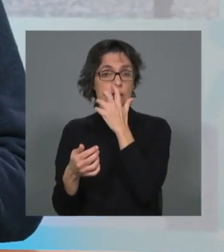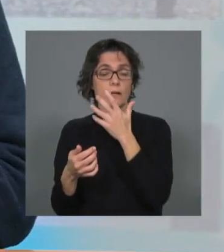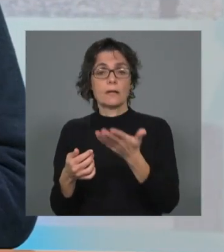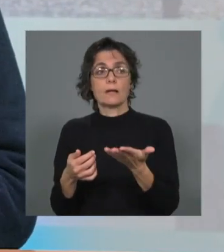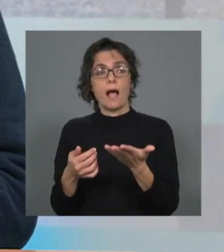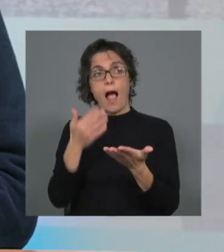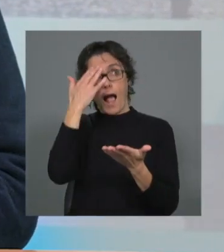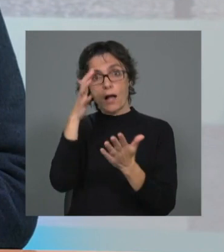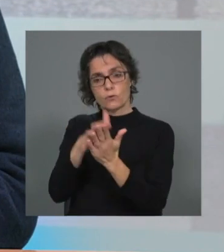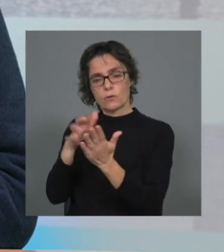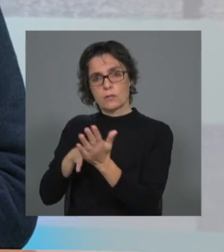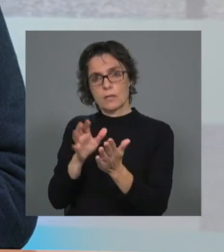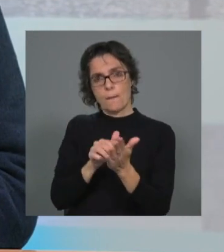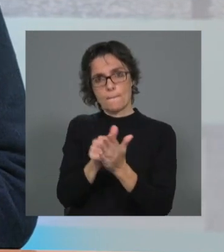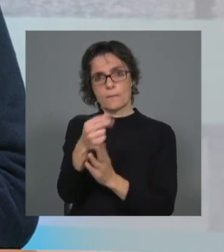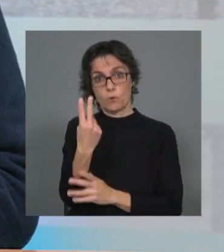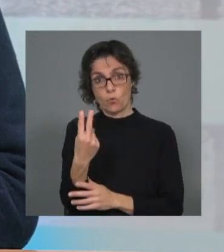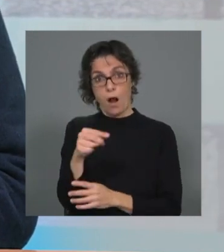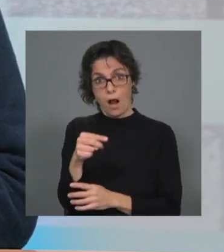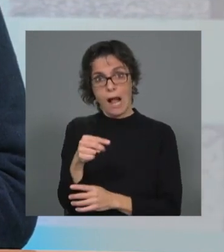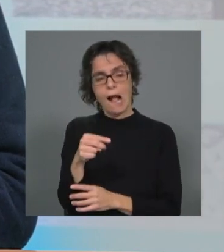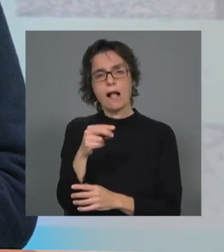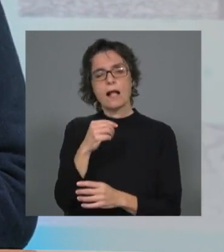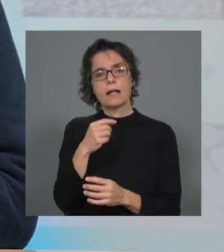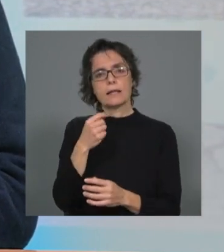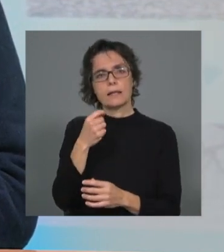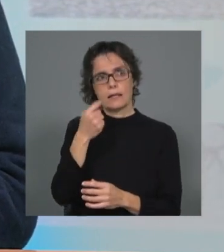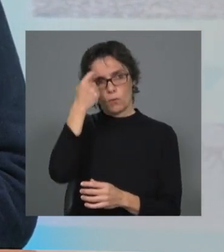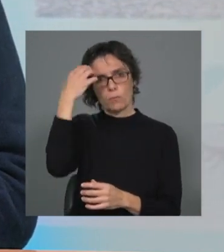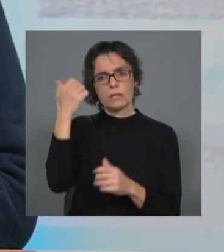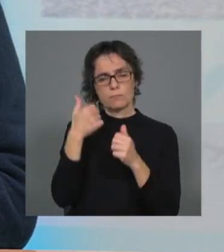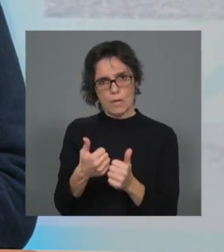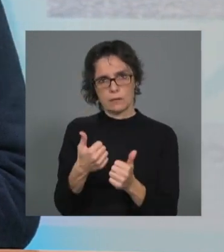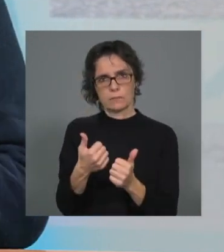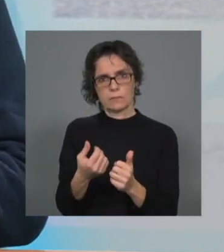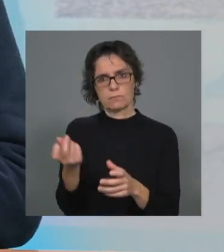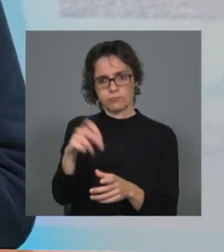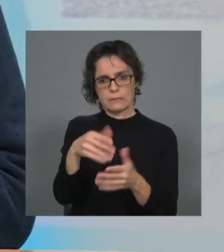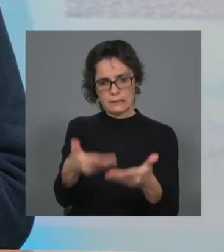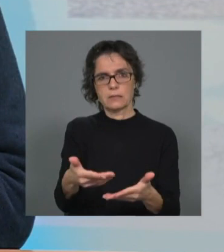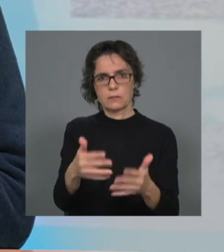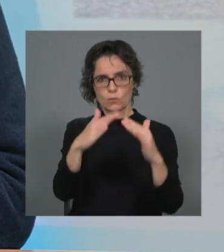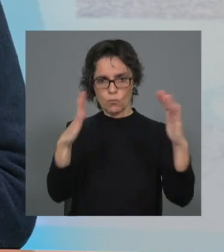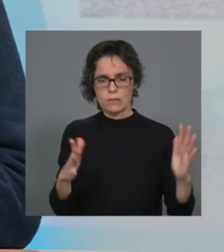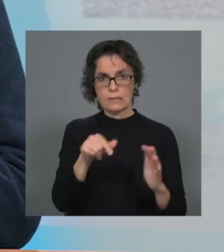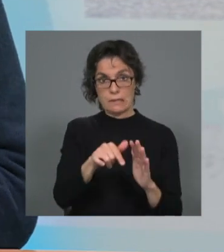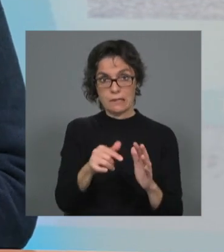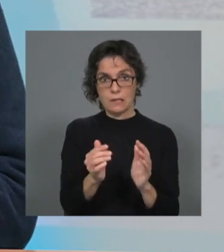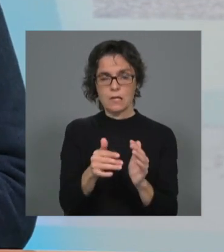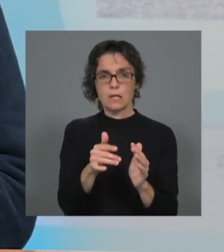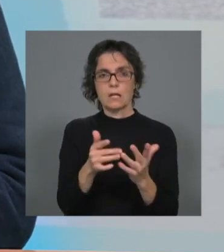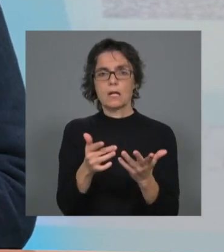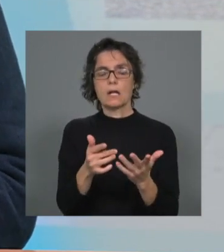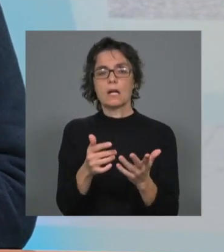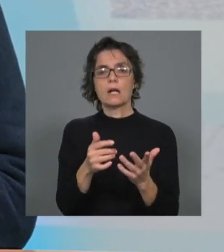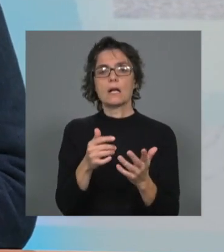dois textos bíblicos podem ajudar a iluminar aquilo que acontece no presépio de Belém. Um hino